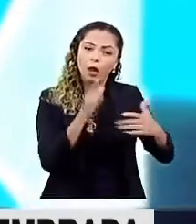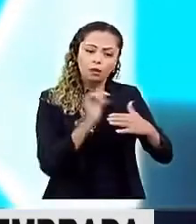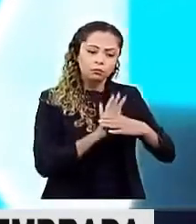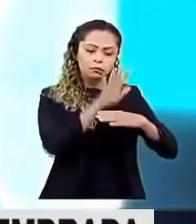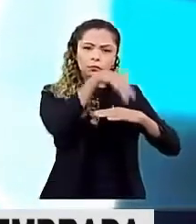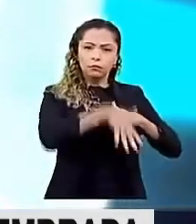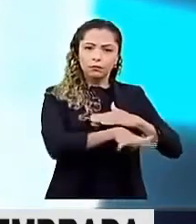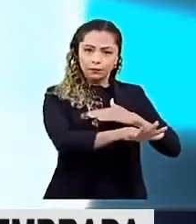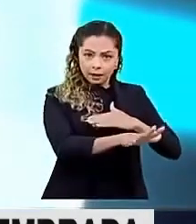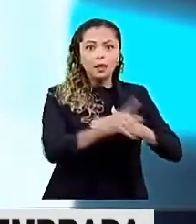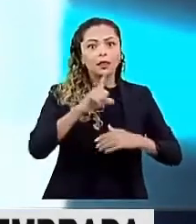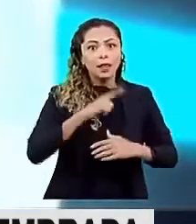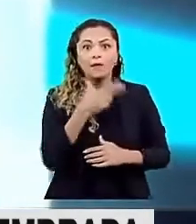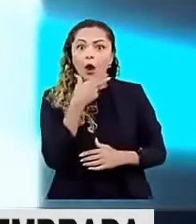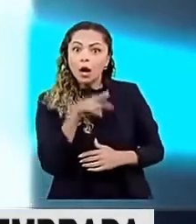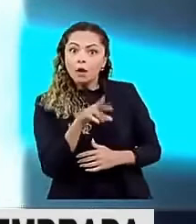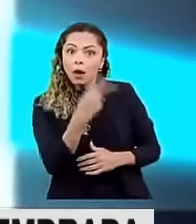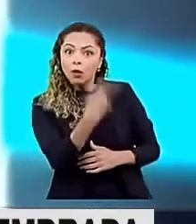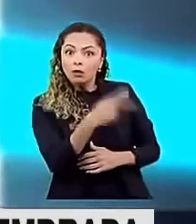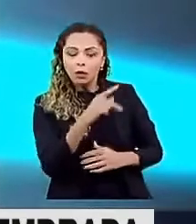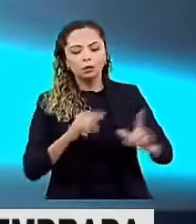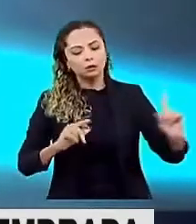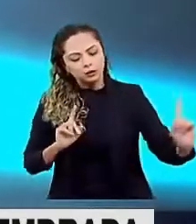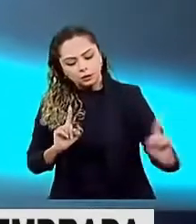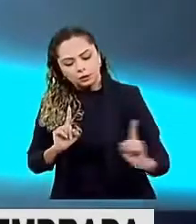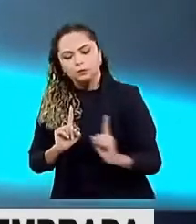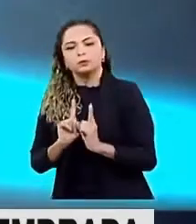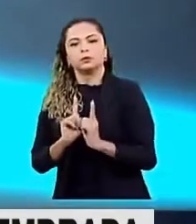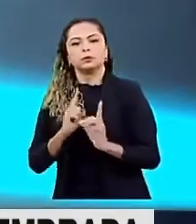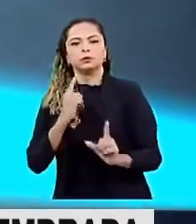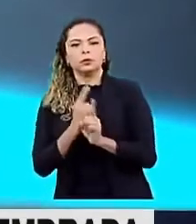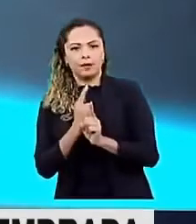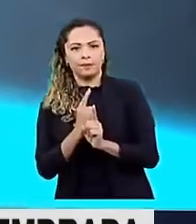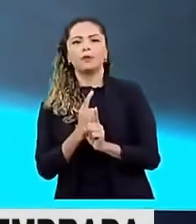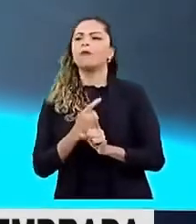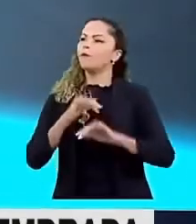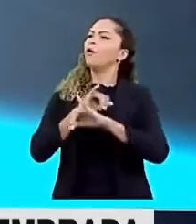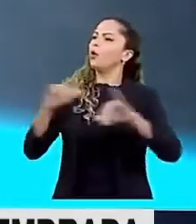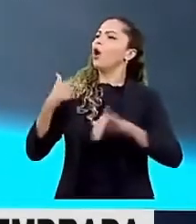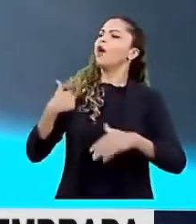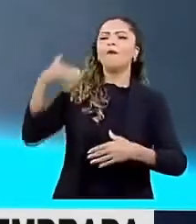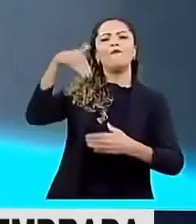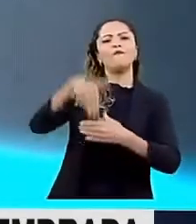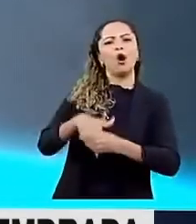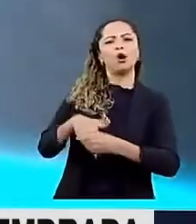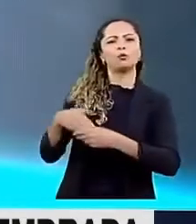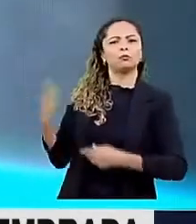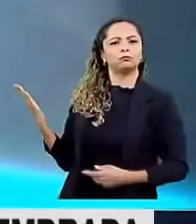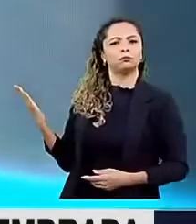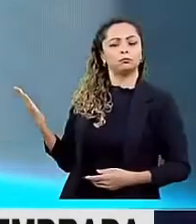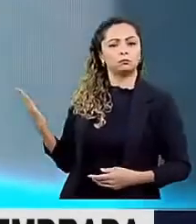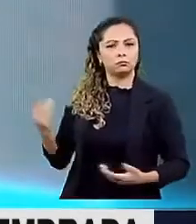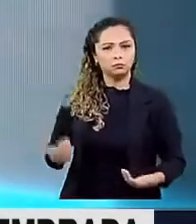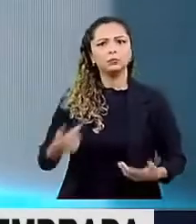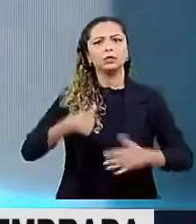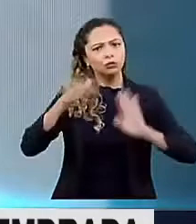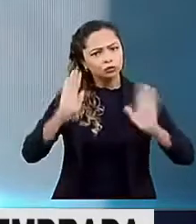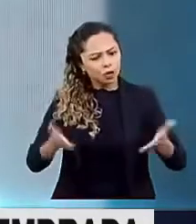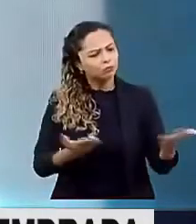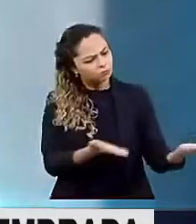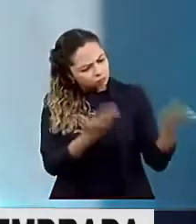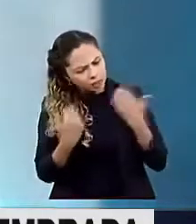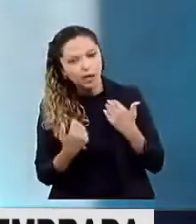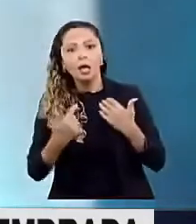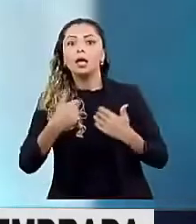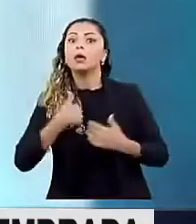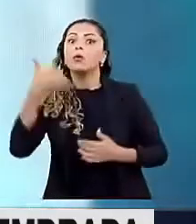irmão da vítima, que disse para todos que votavam em mim. E eu recebi com toda cordialidade, liguei